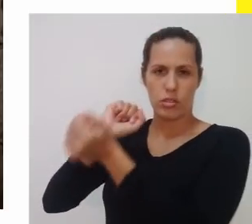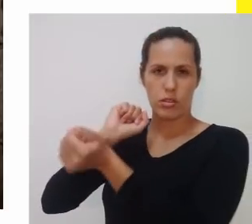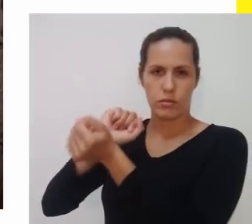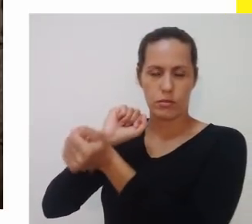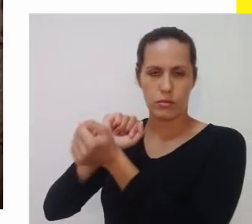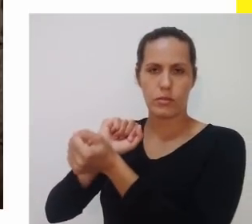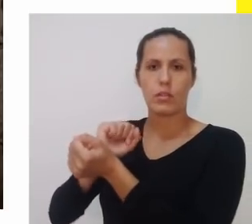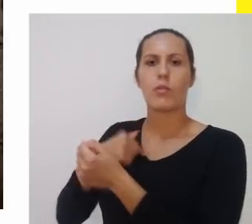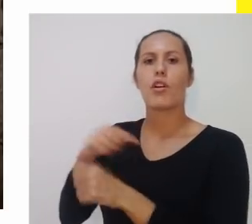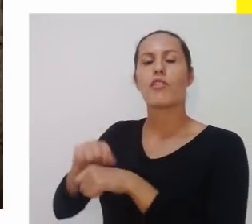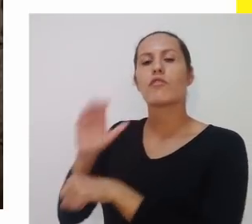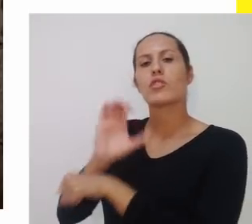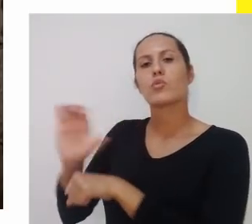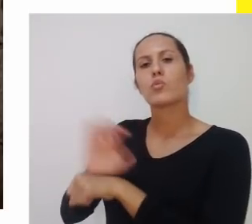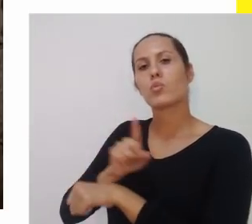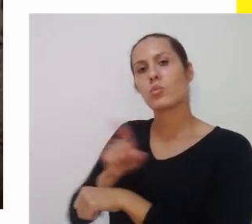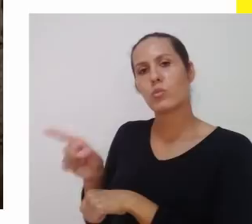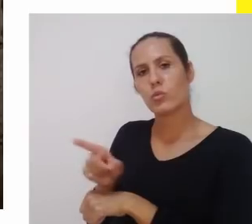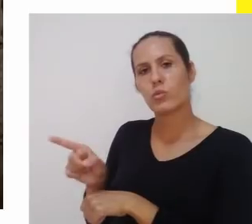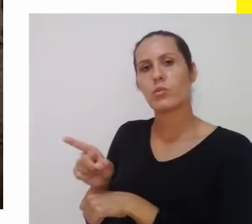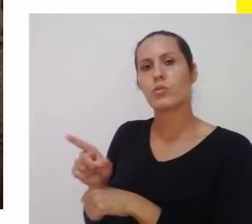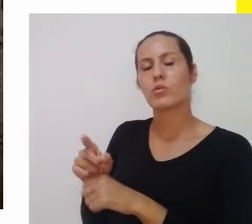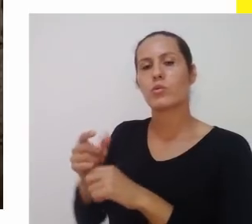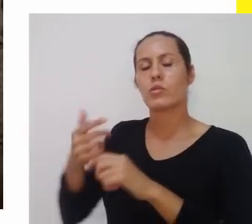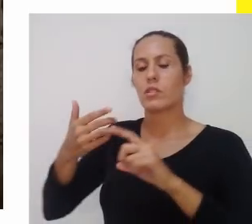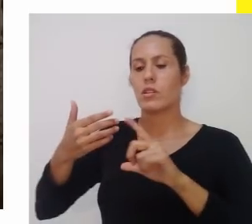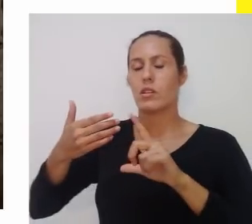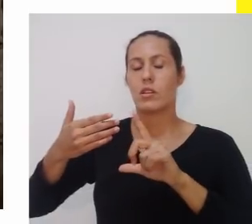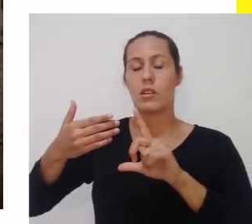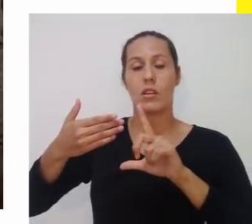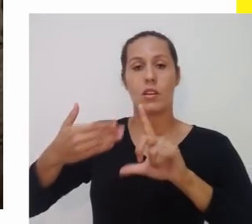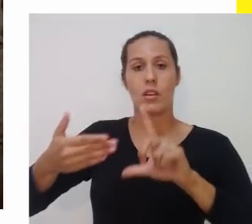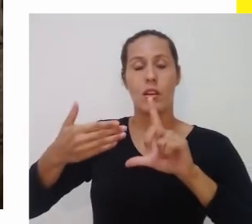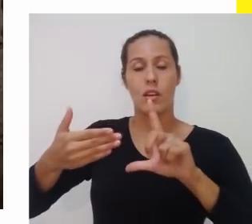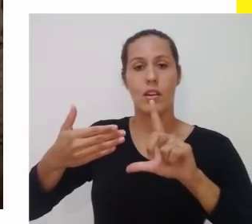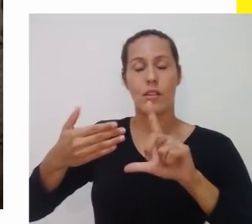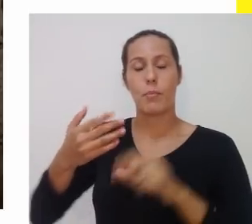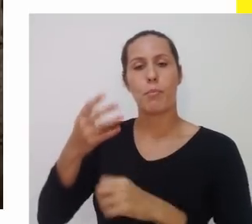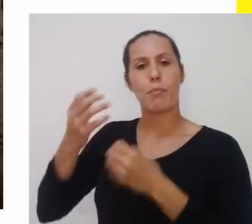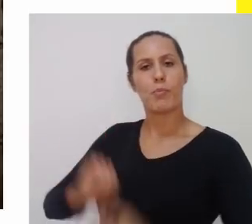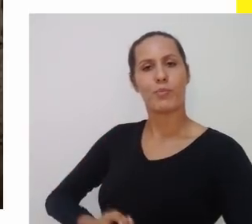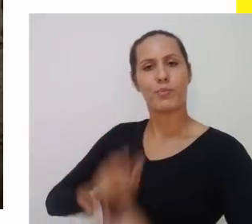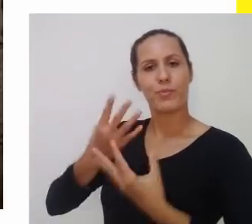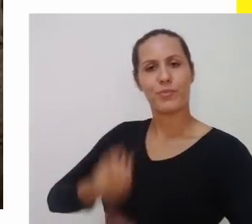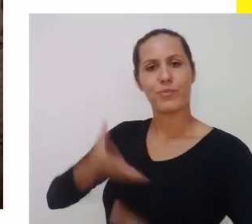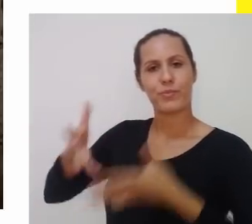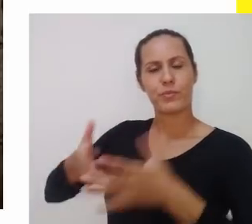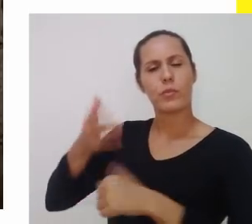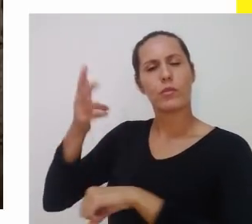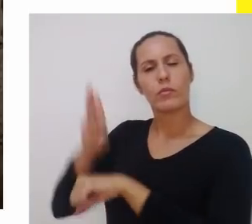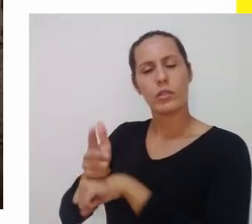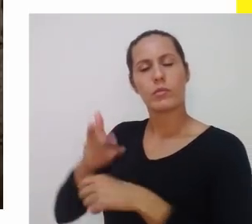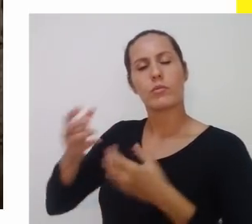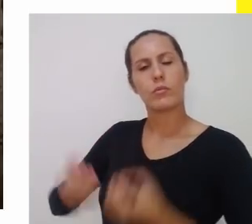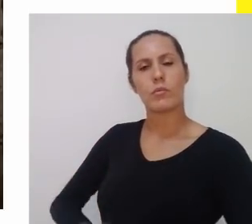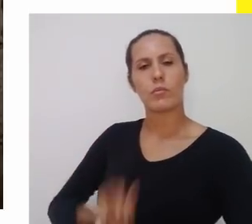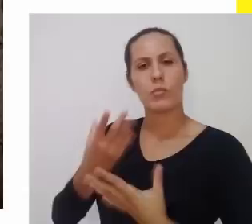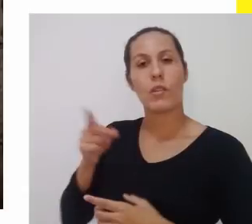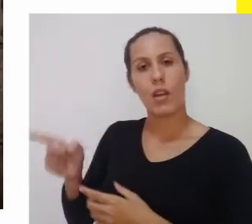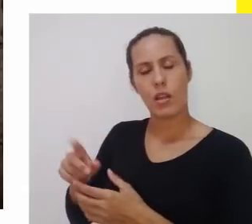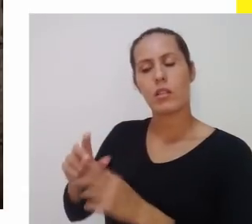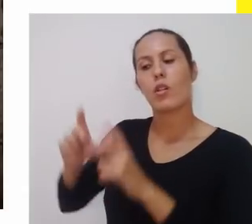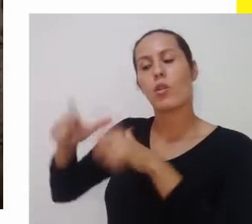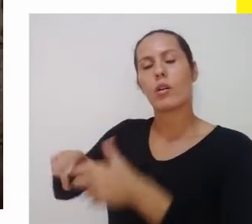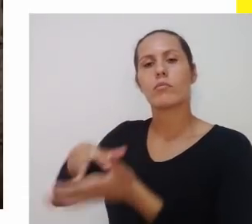foi escravo. Eu fiz um curso lá na casa dele de videopoesia, ok? Então é um